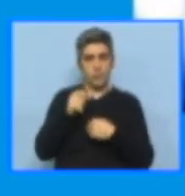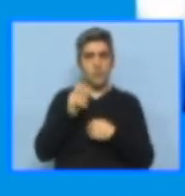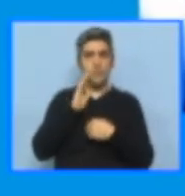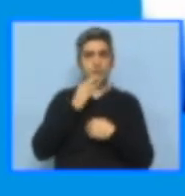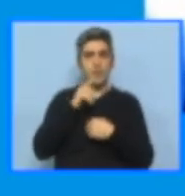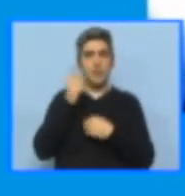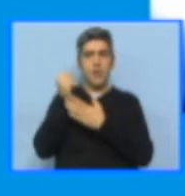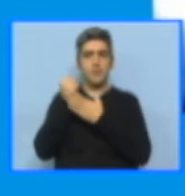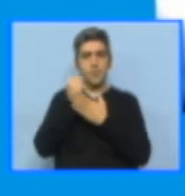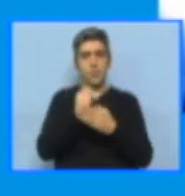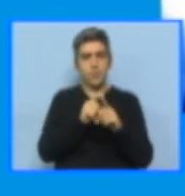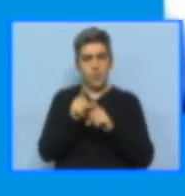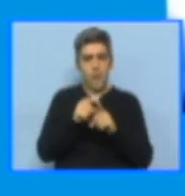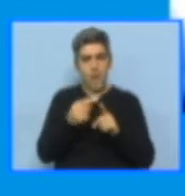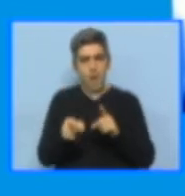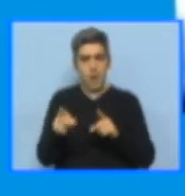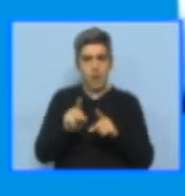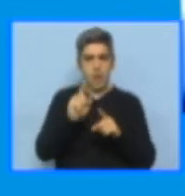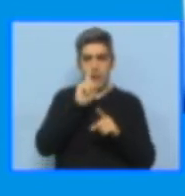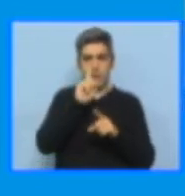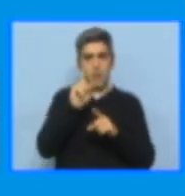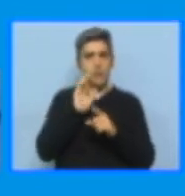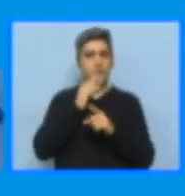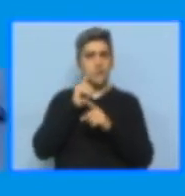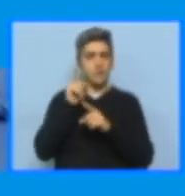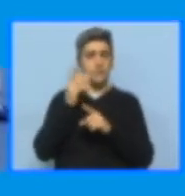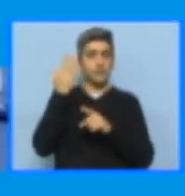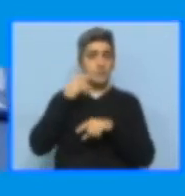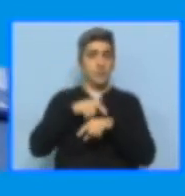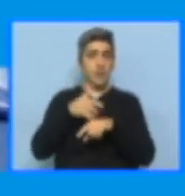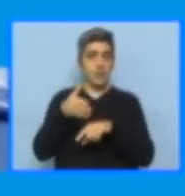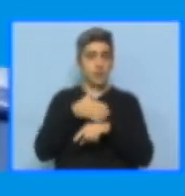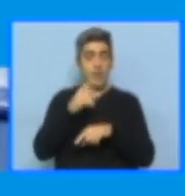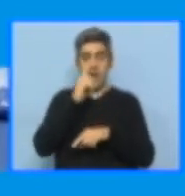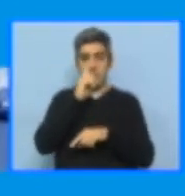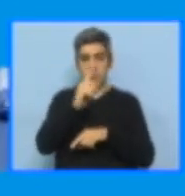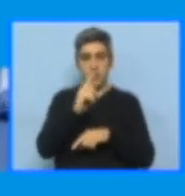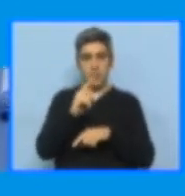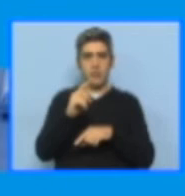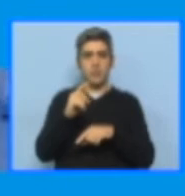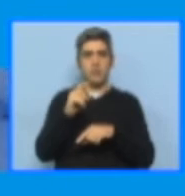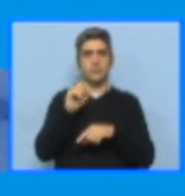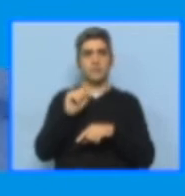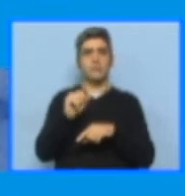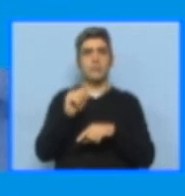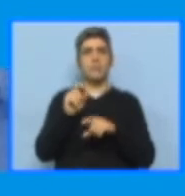que ele obteve na Alemanha. A Alemanha, na altura, era um